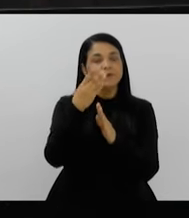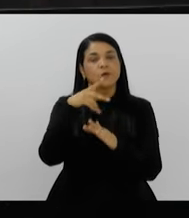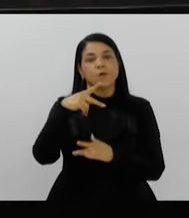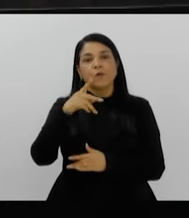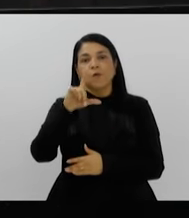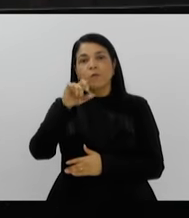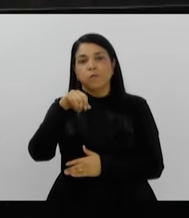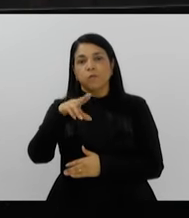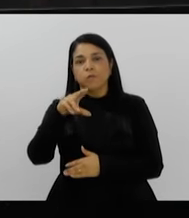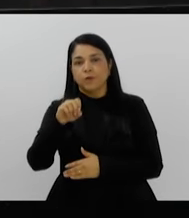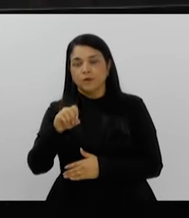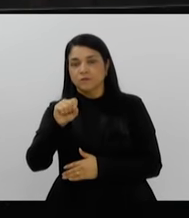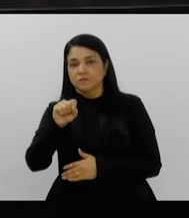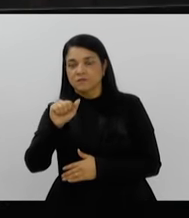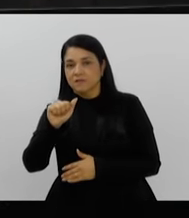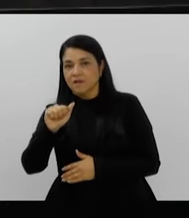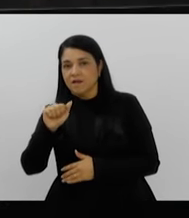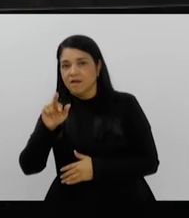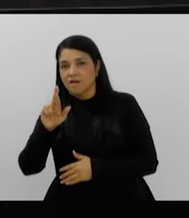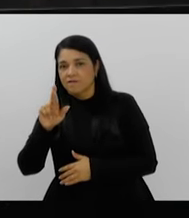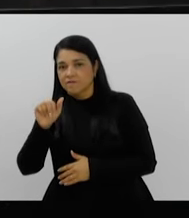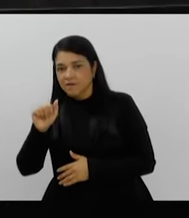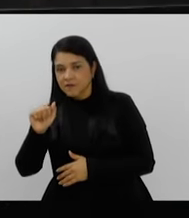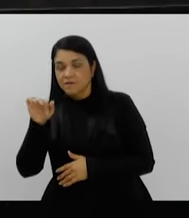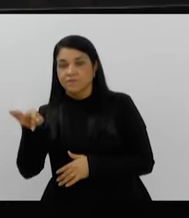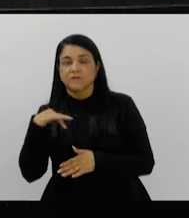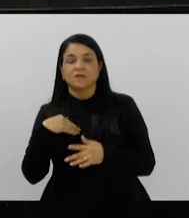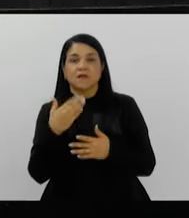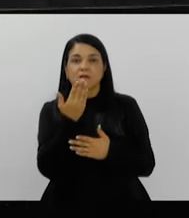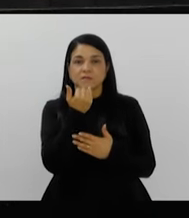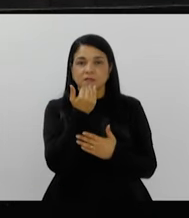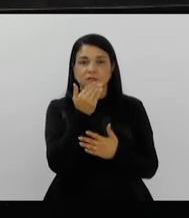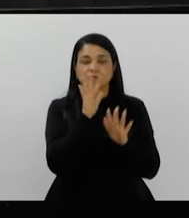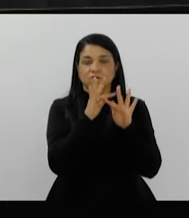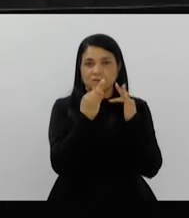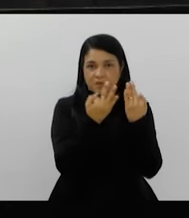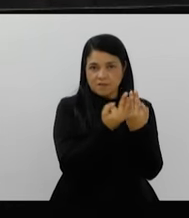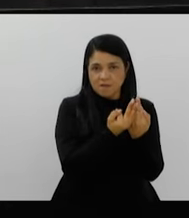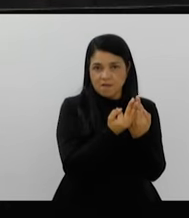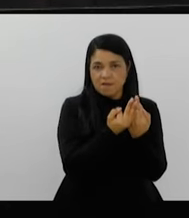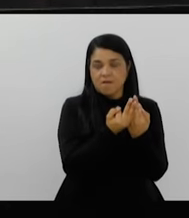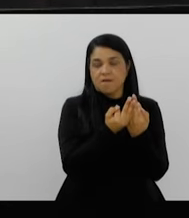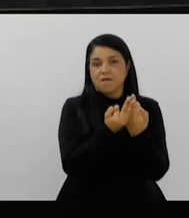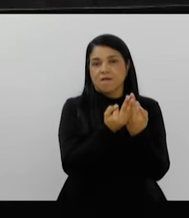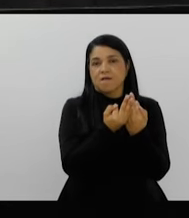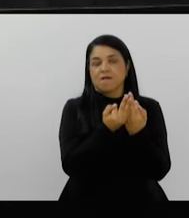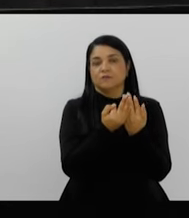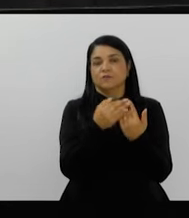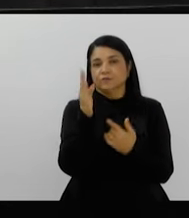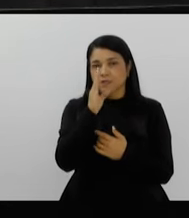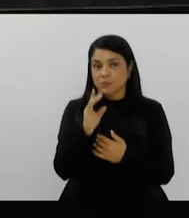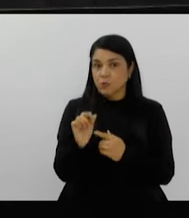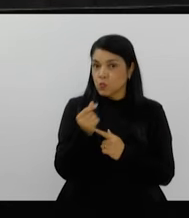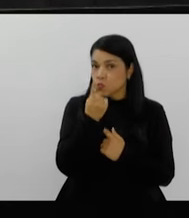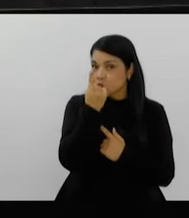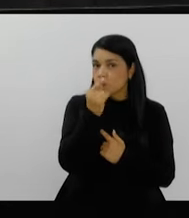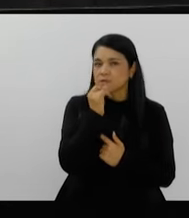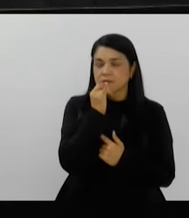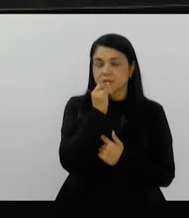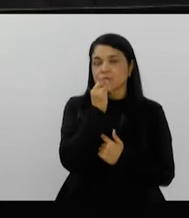safra para a agricultura familiar no Brasil, é um exemplo, mas não é o único exemplo que nós